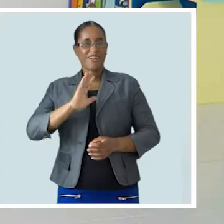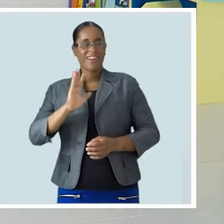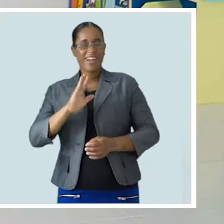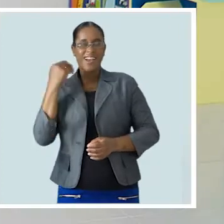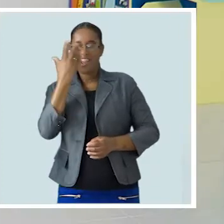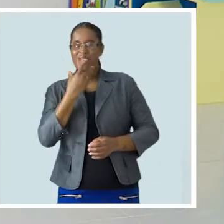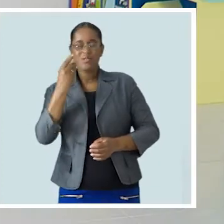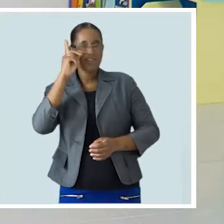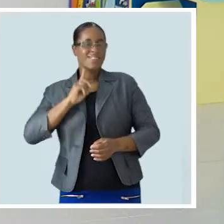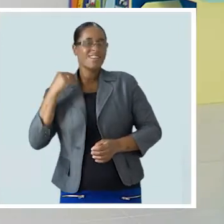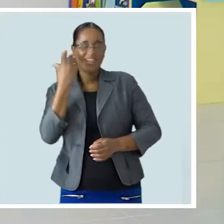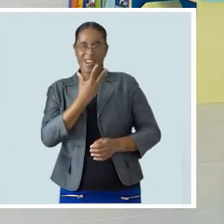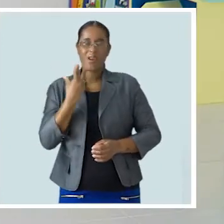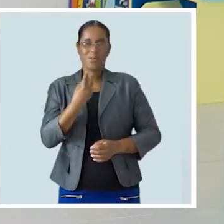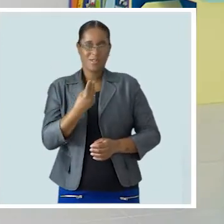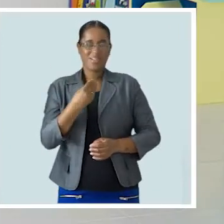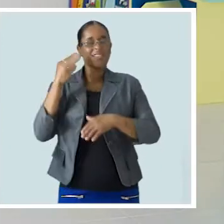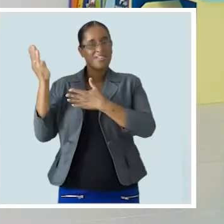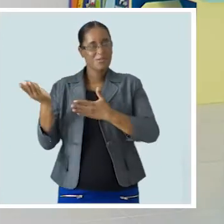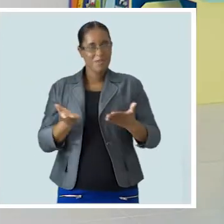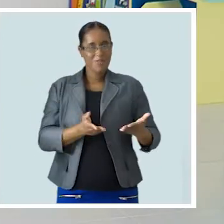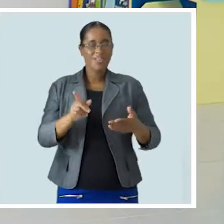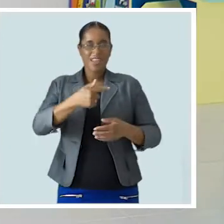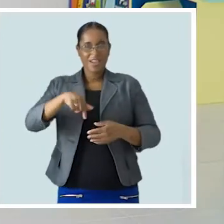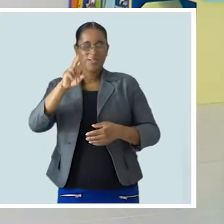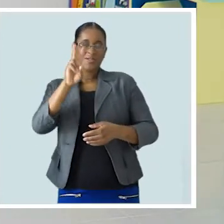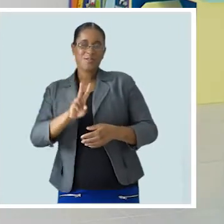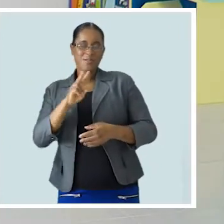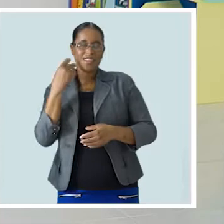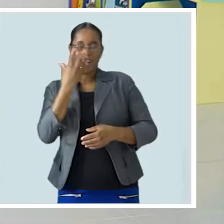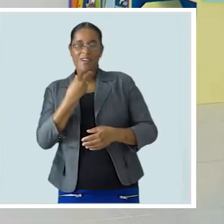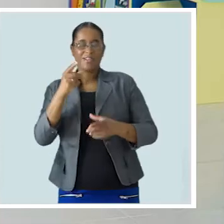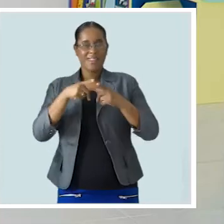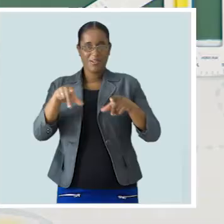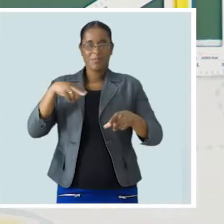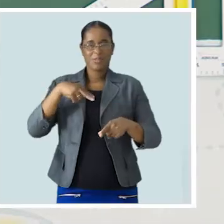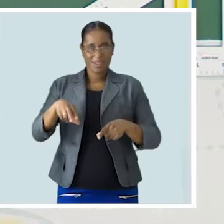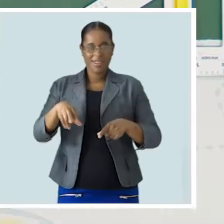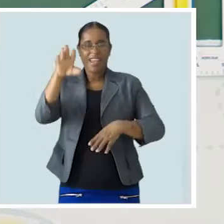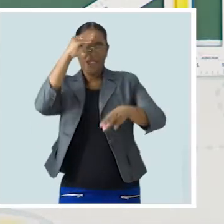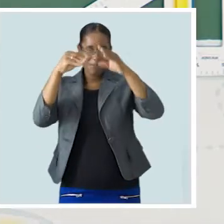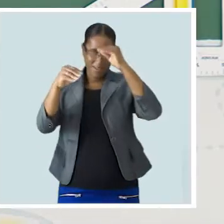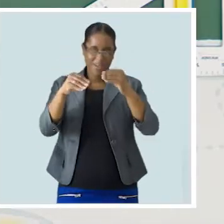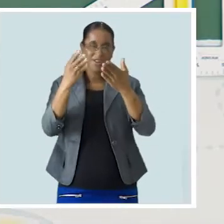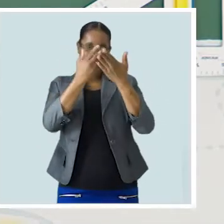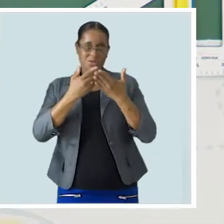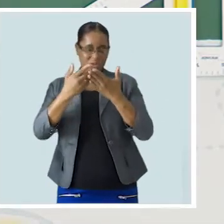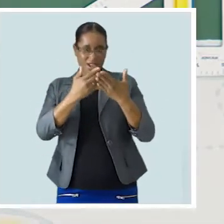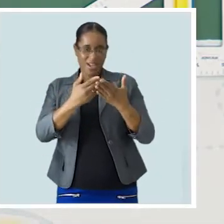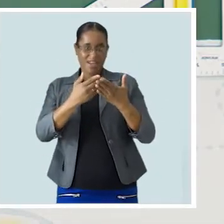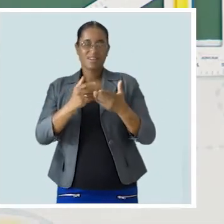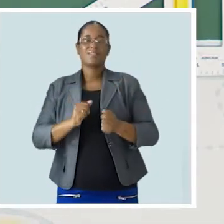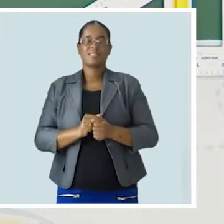Olá, queridos alunos e alunas, sejam bem-vindos à nossa segunda aula de língua portuguesa Aprender e Estudar